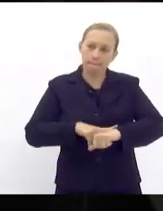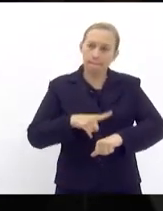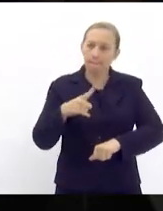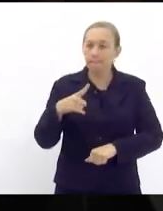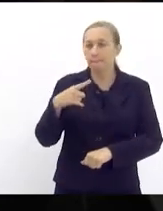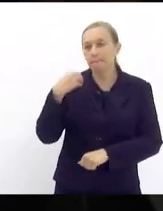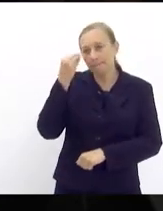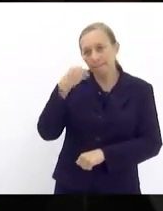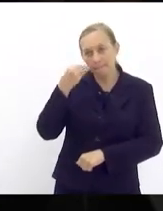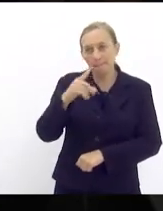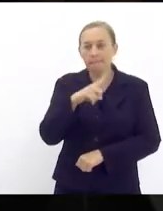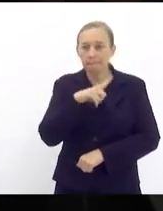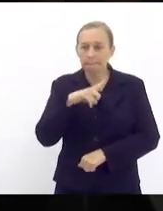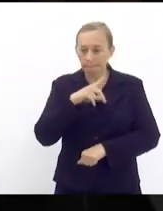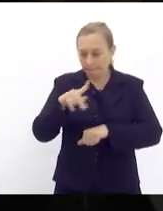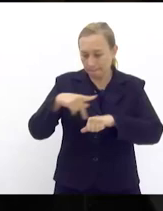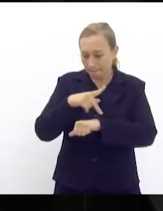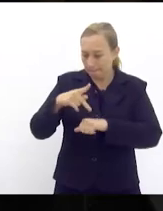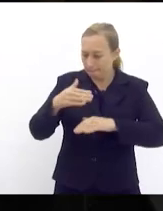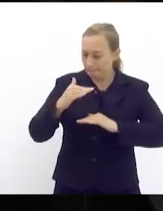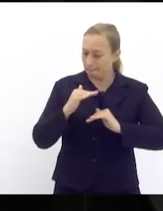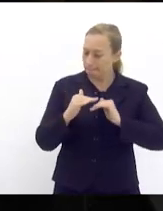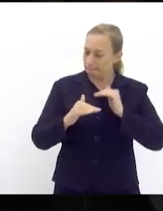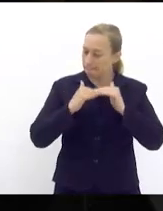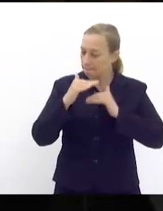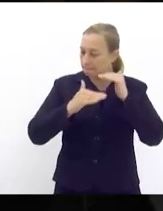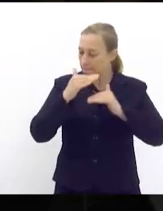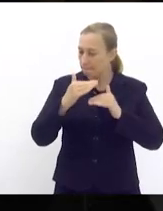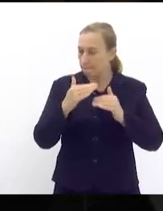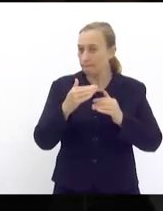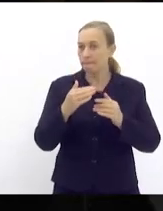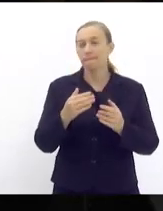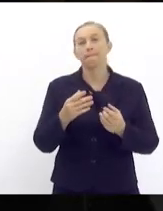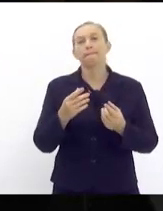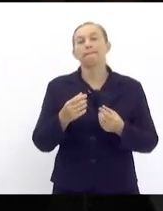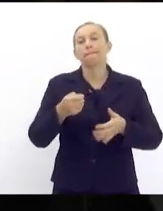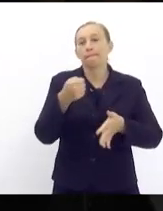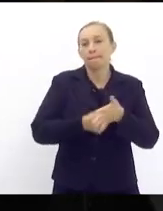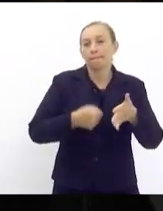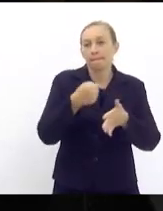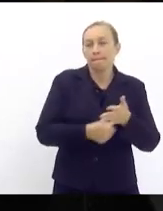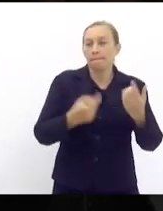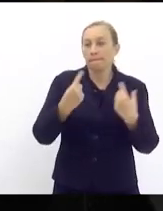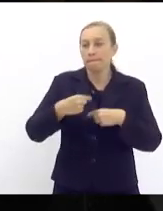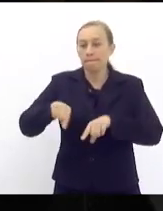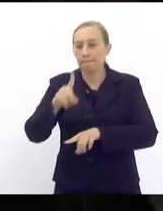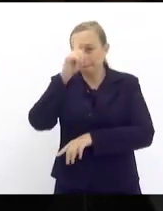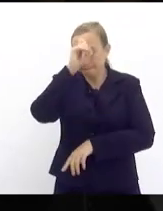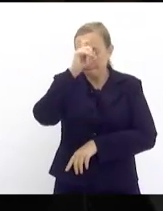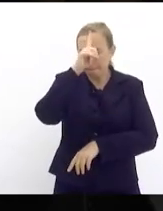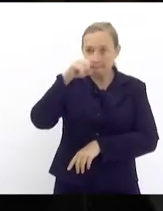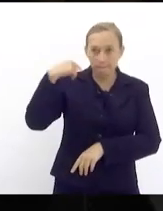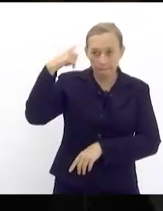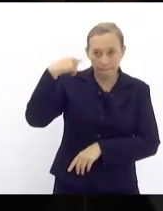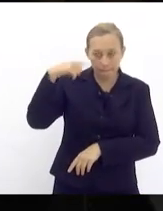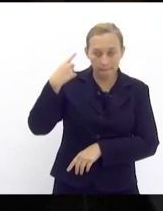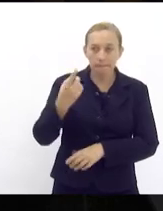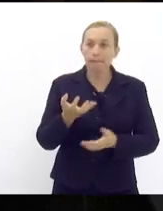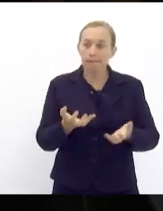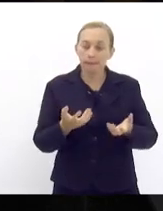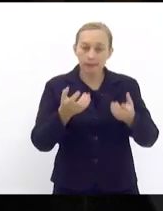no nosso país para avançar com a luta antimano Colonial a gente quer fortalecer a rede de atenção